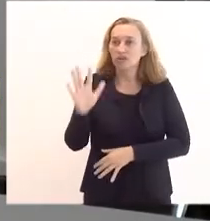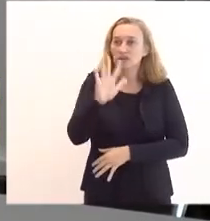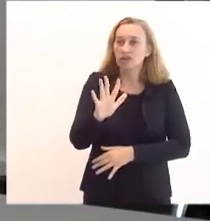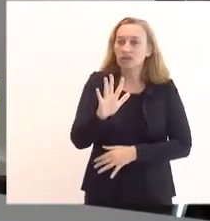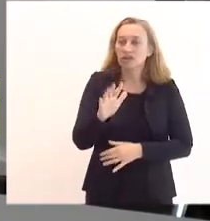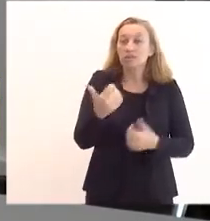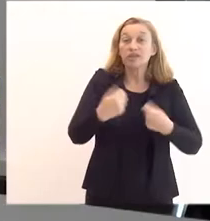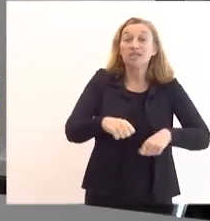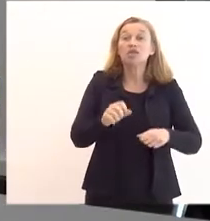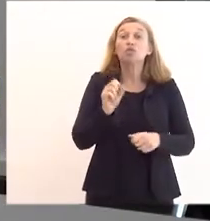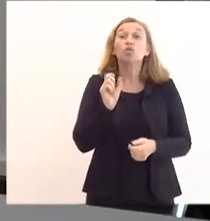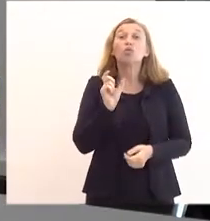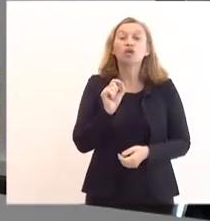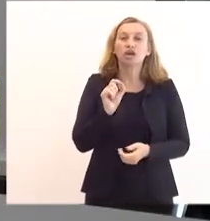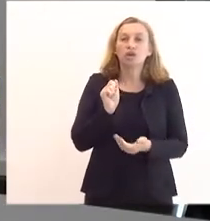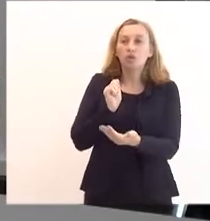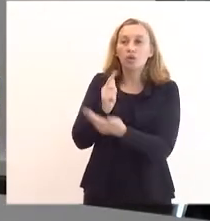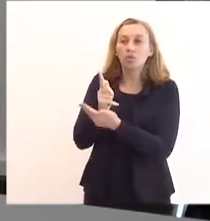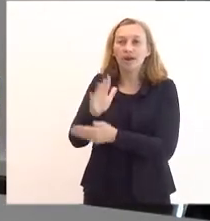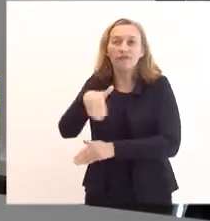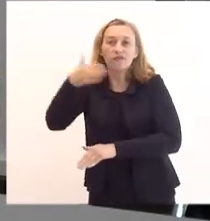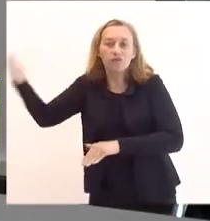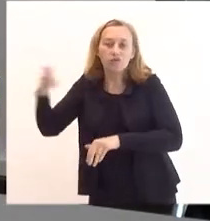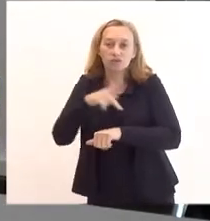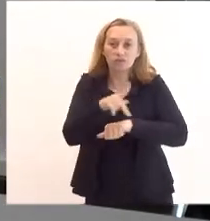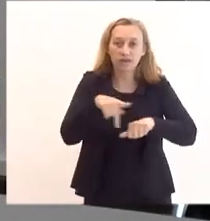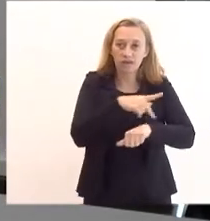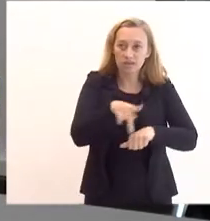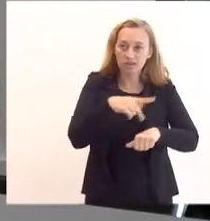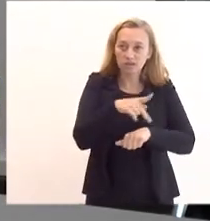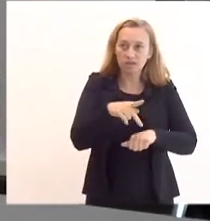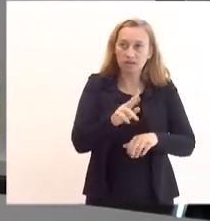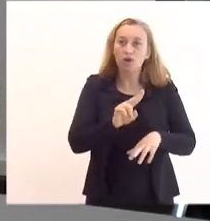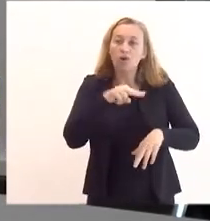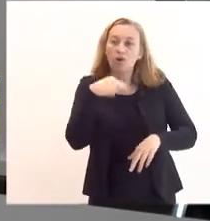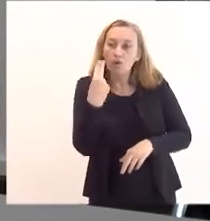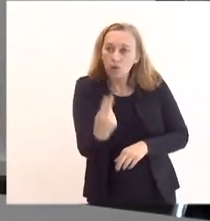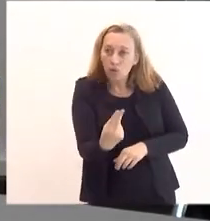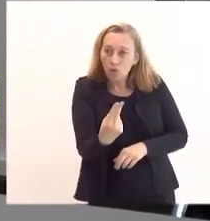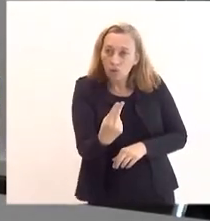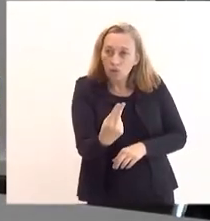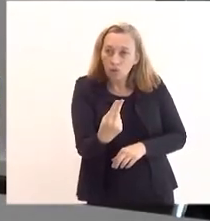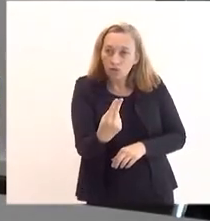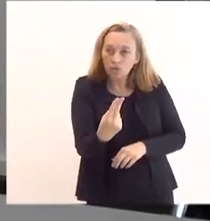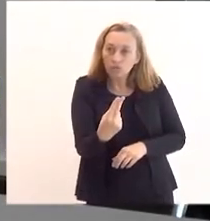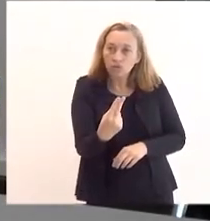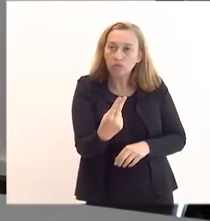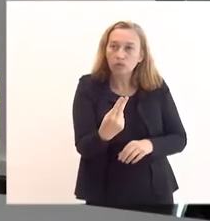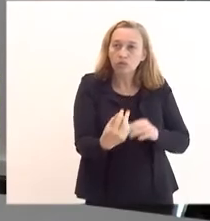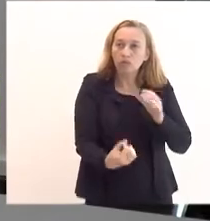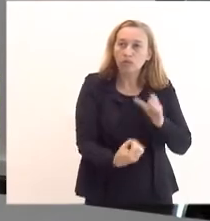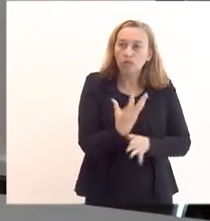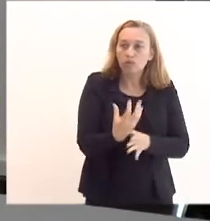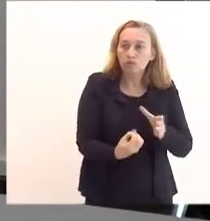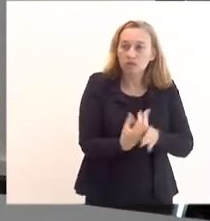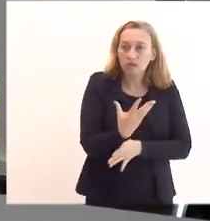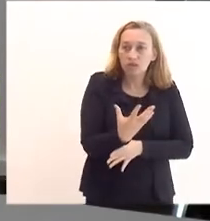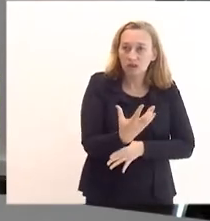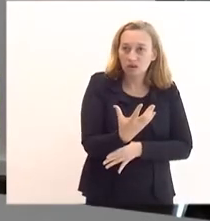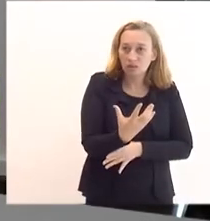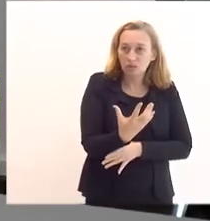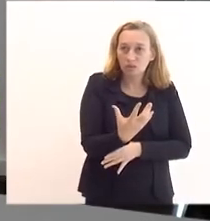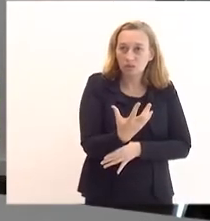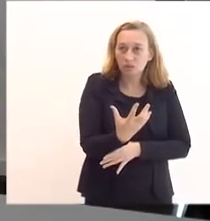importar. Ou aquela produção super artesanal, da Abraço, de uma ou outra, que é uma coisa com ordem judicial, mas